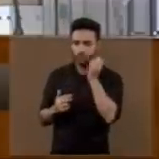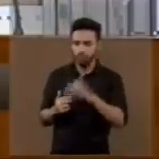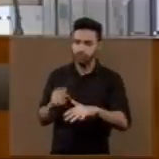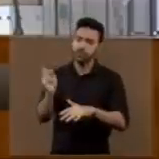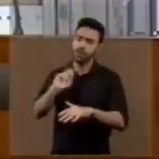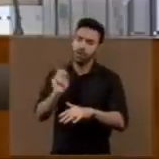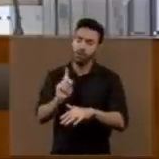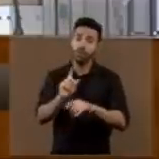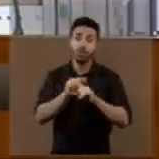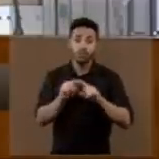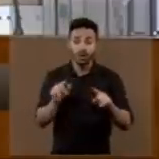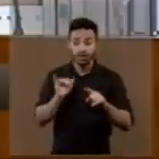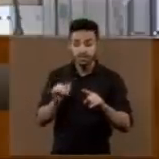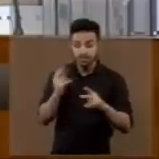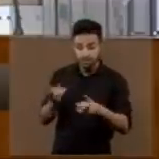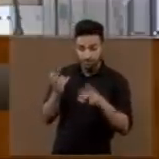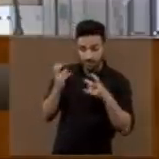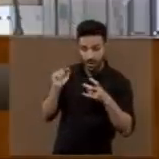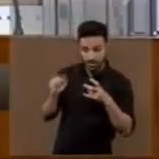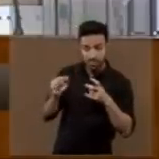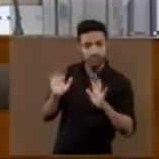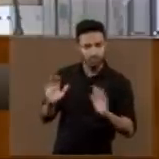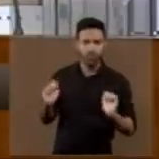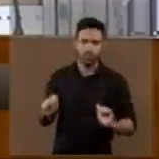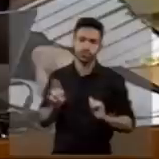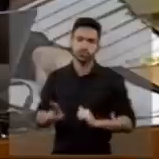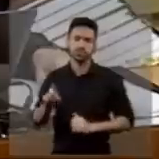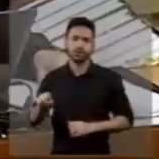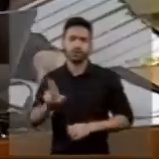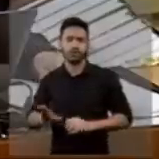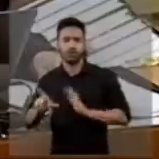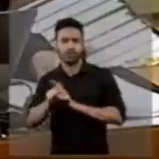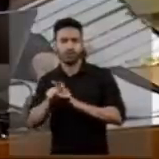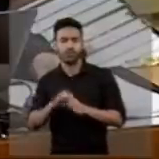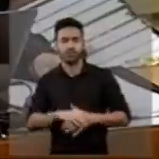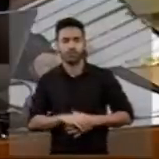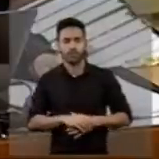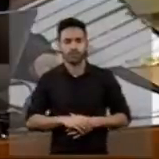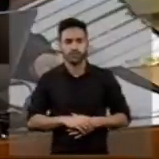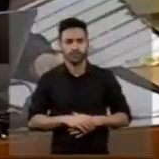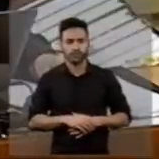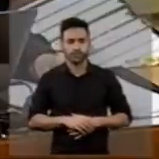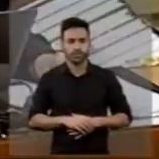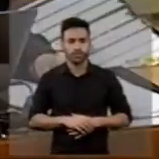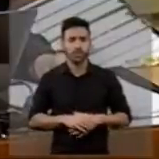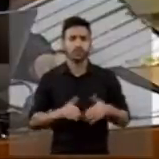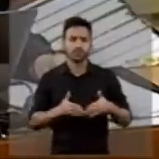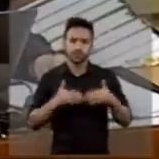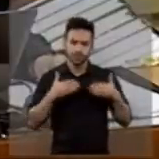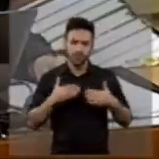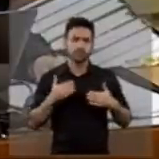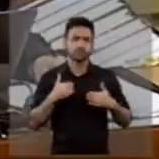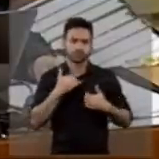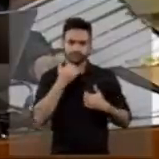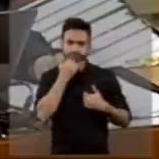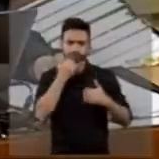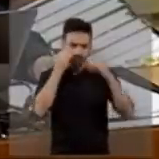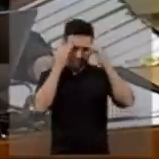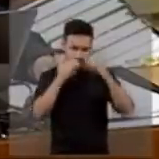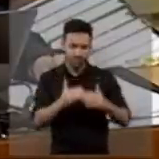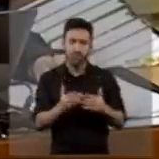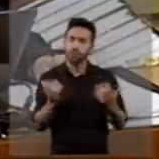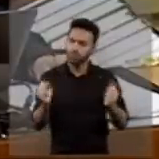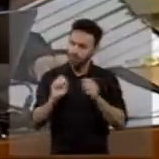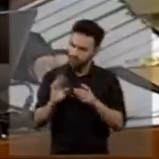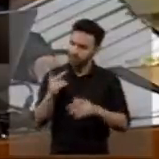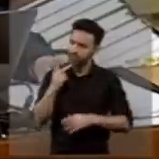norma interpretada desse jeito é válida. Senhor presidente, o senhor me permite, com devido respeito, a minha preocupação é